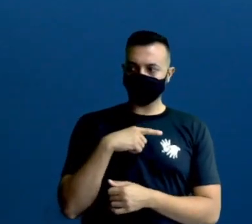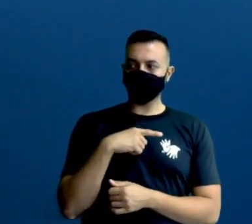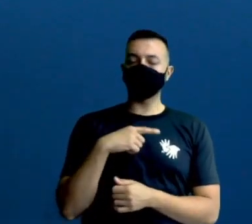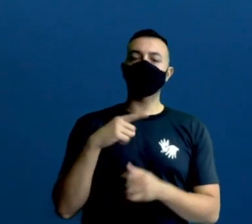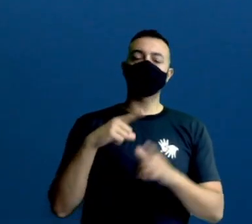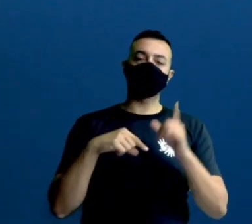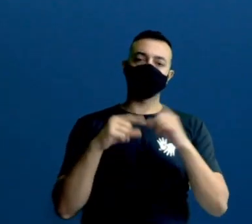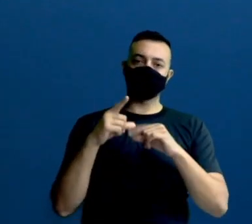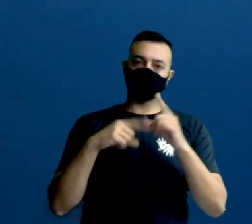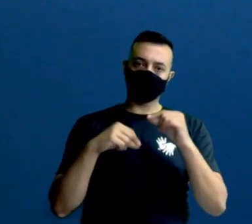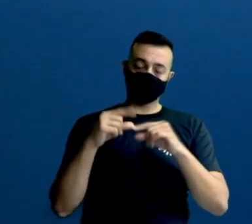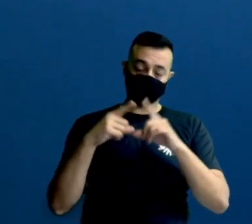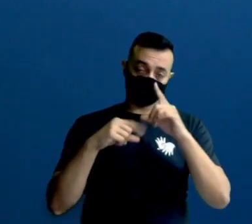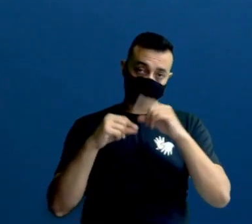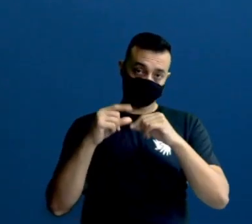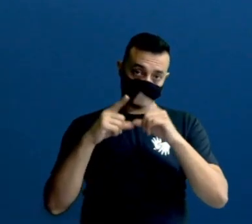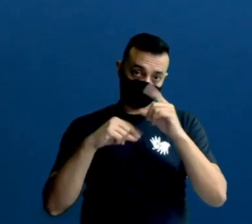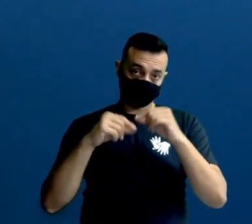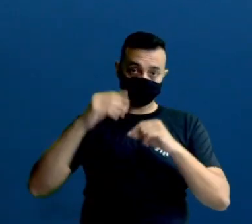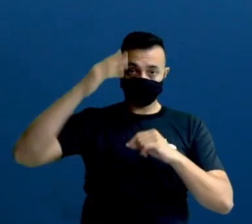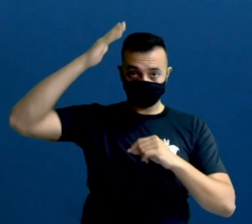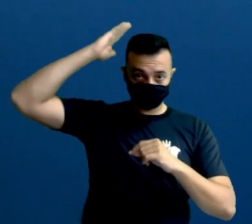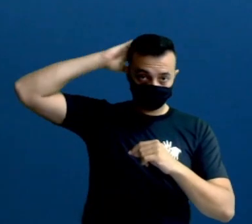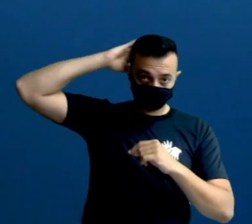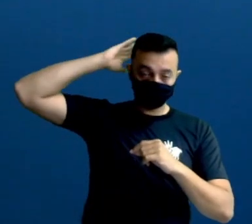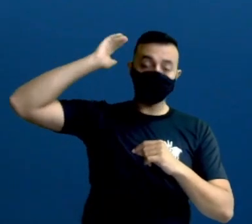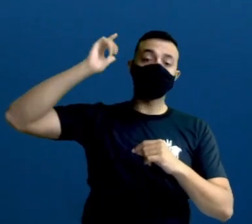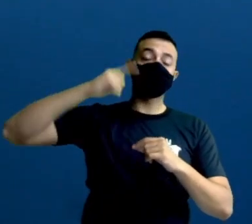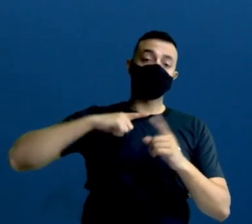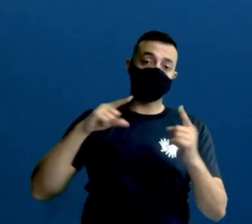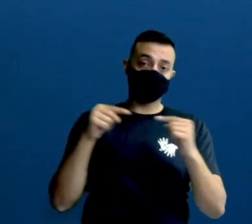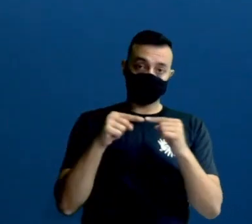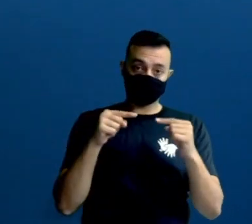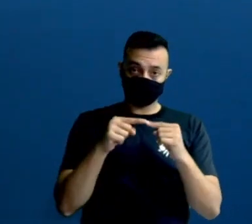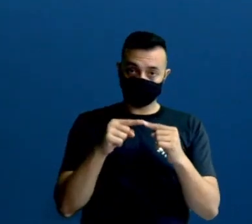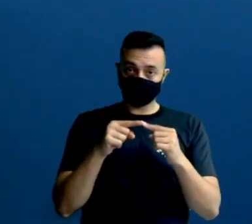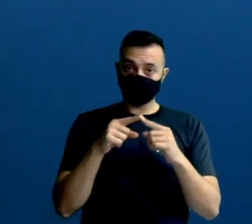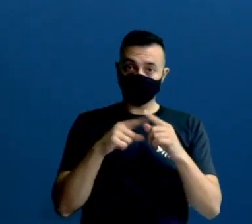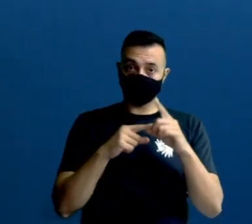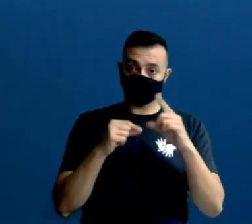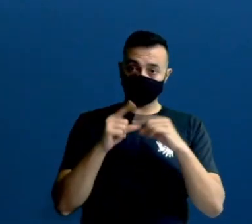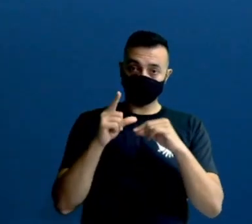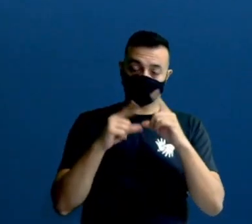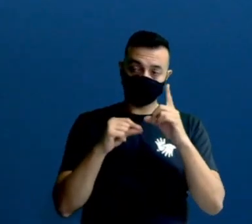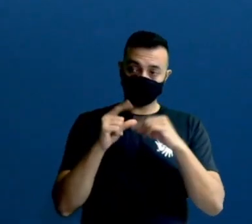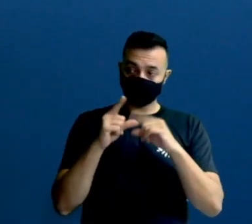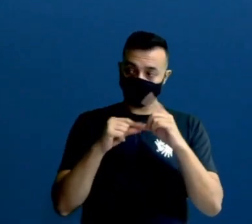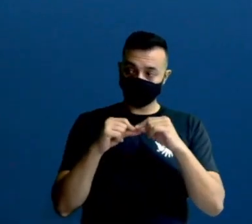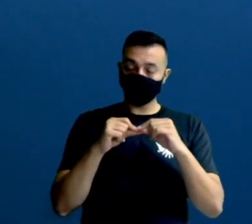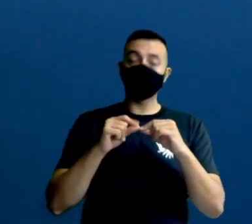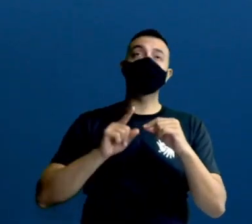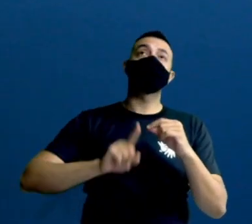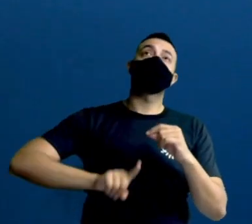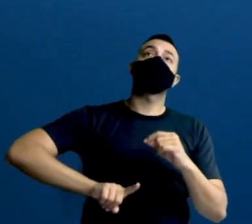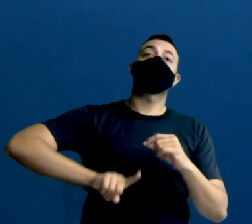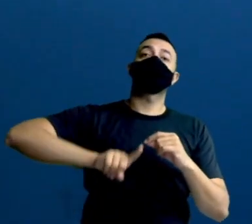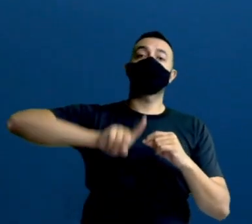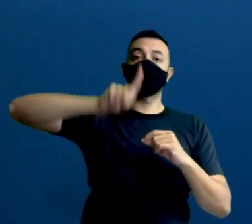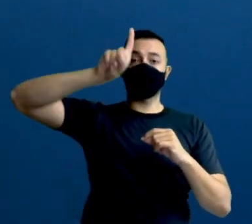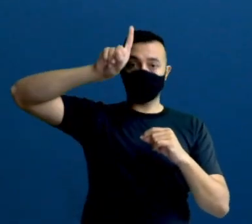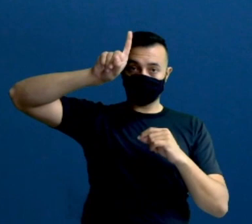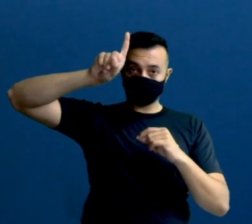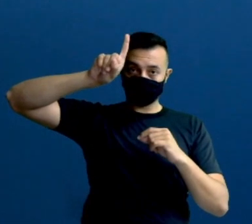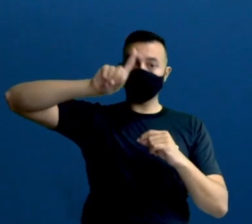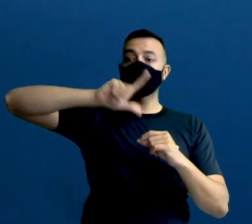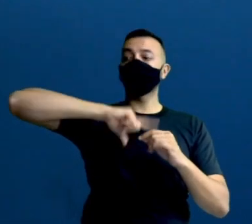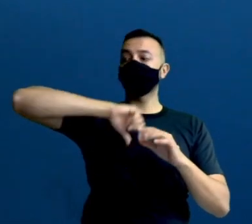listrinha, a estrela do Pará, que fica na parte de cima da bandeira do Brasil, é a estrelinha que fica na parte de cima da